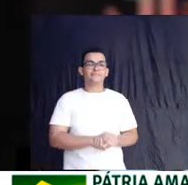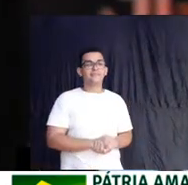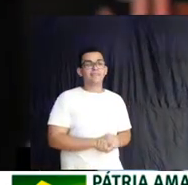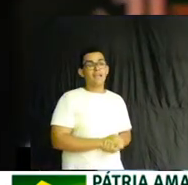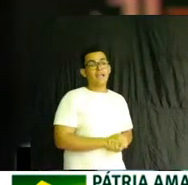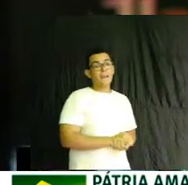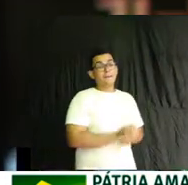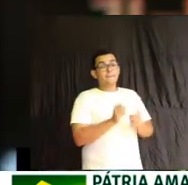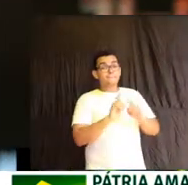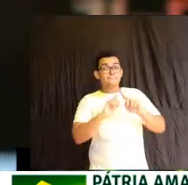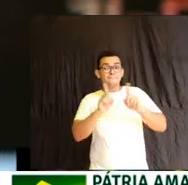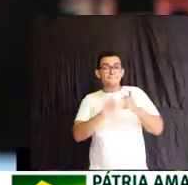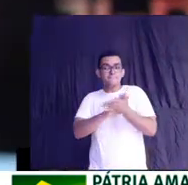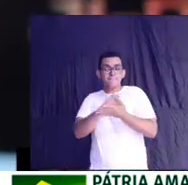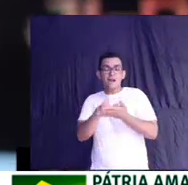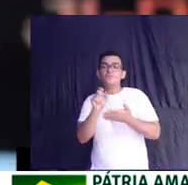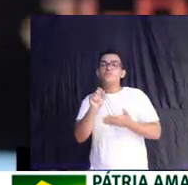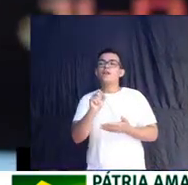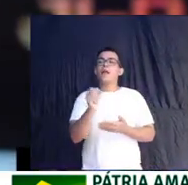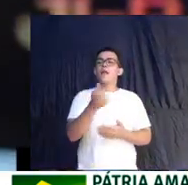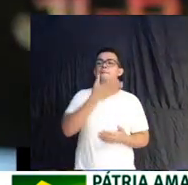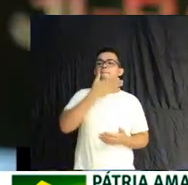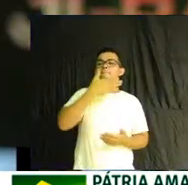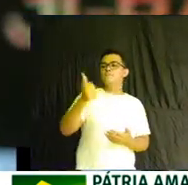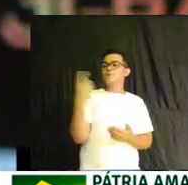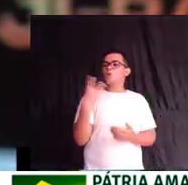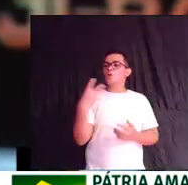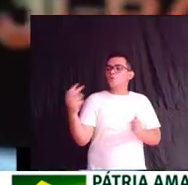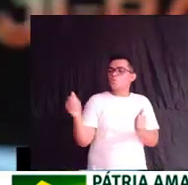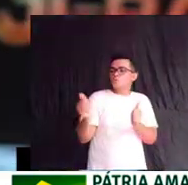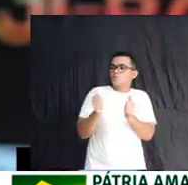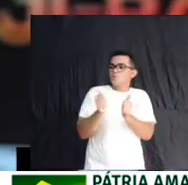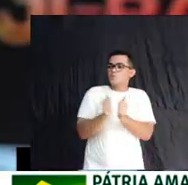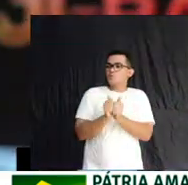Nada pode ser melhor do que a gente junto.